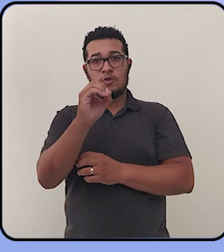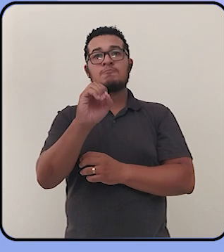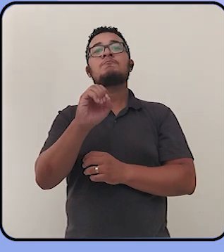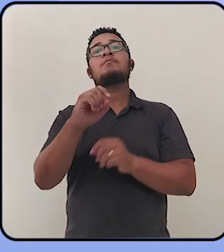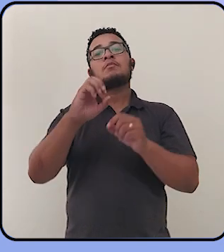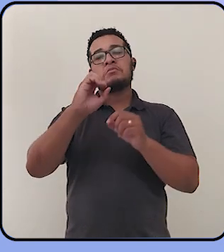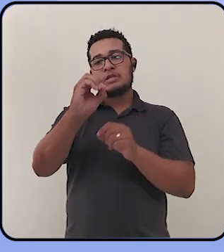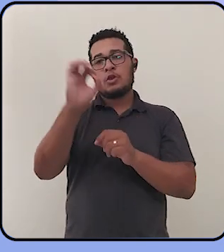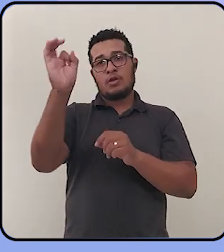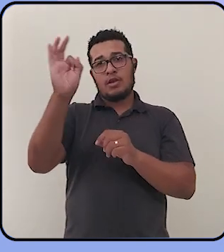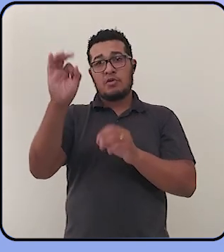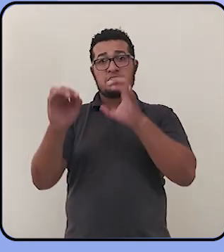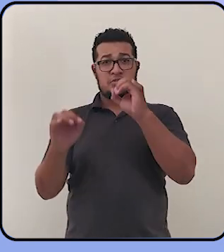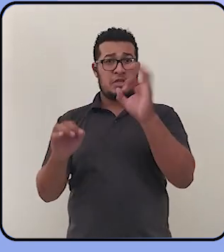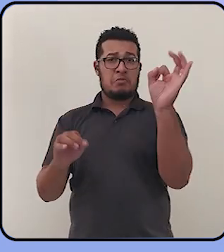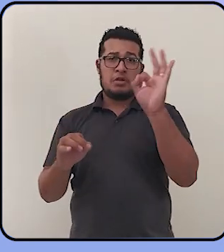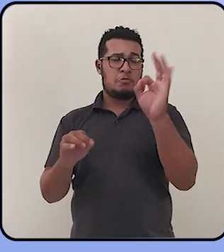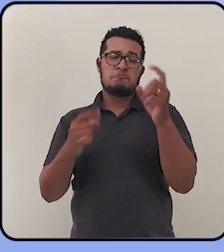longitude.